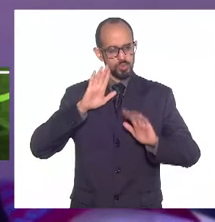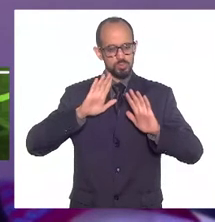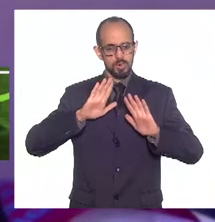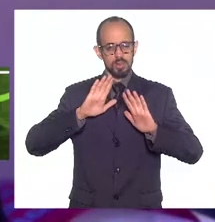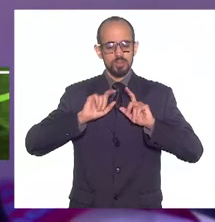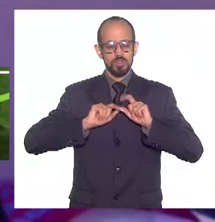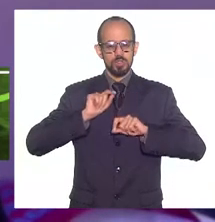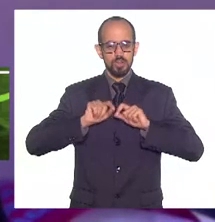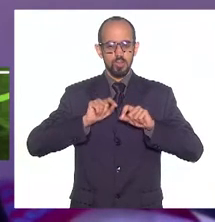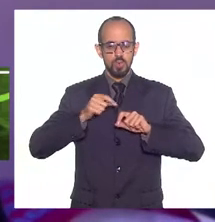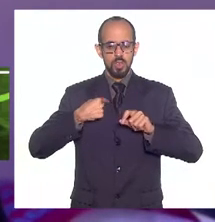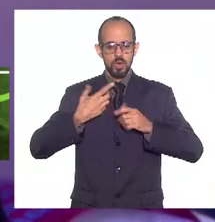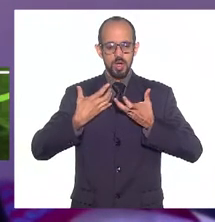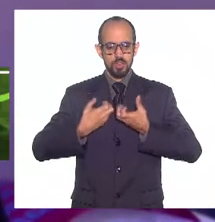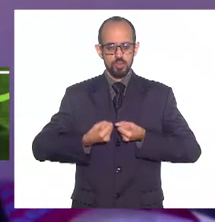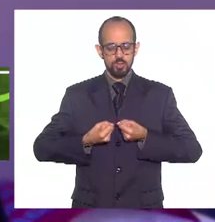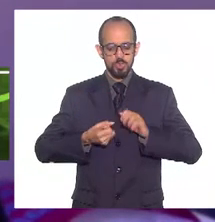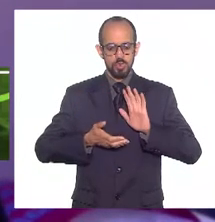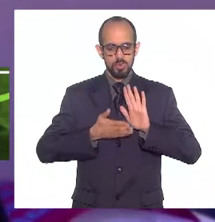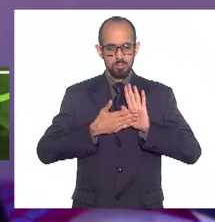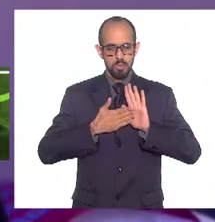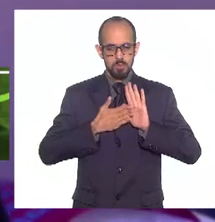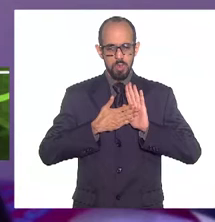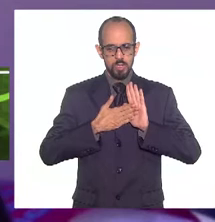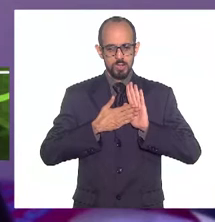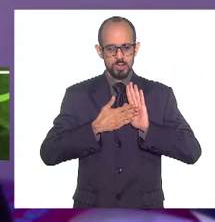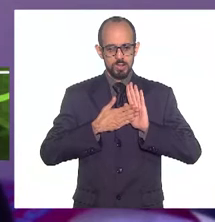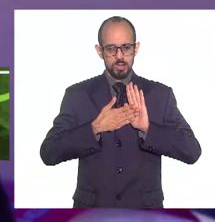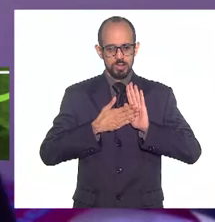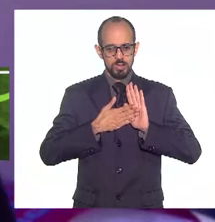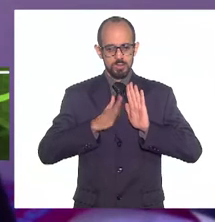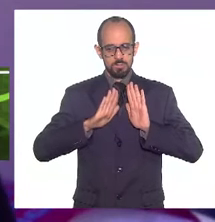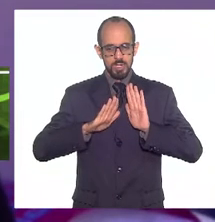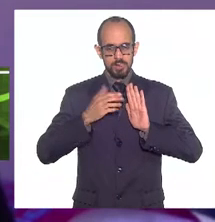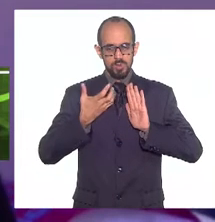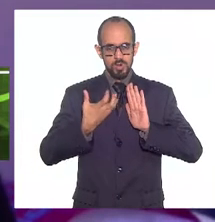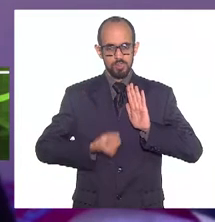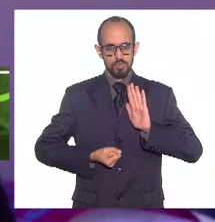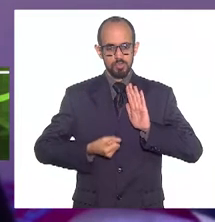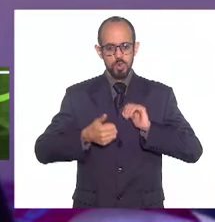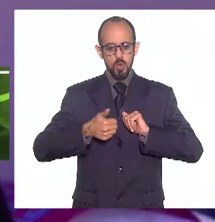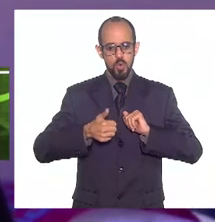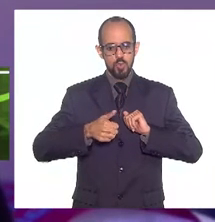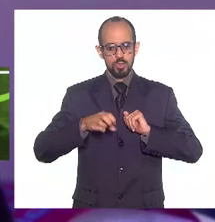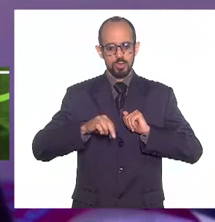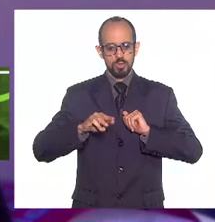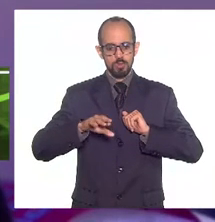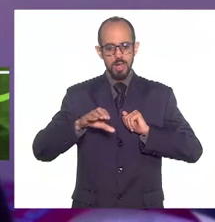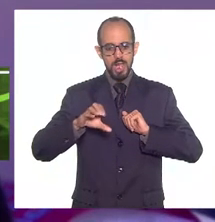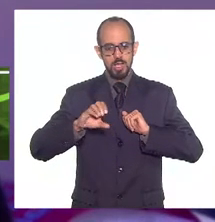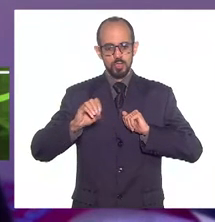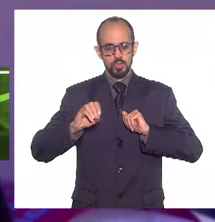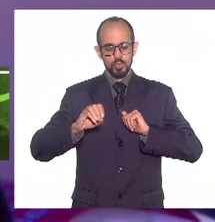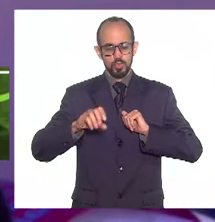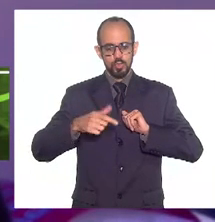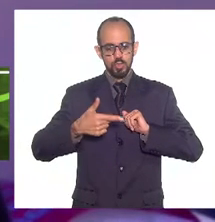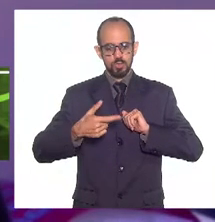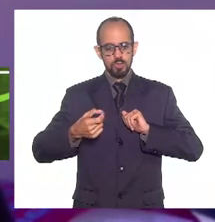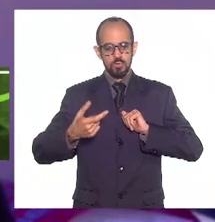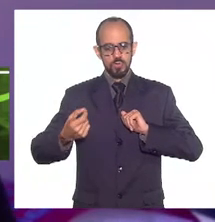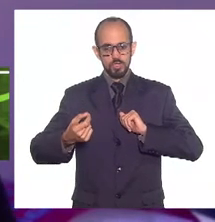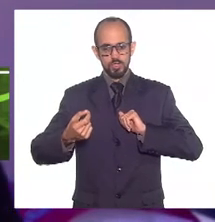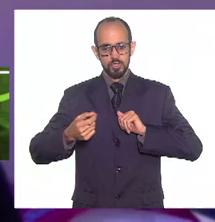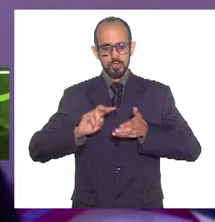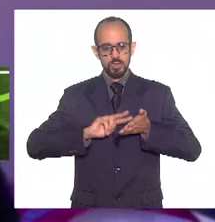eu assumi com essa proposição mas assumi no dia 11 de março de 2020 ou seja